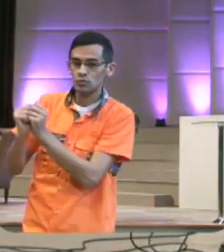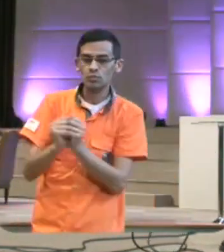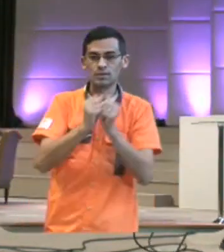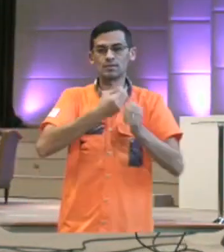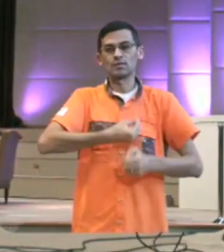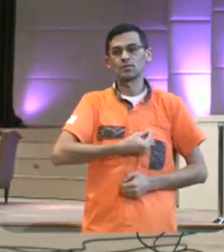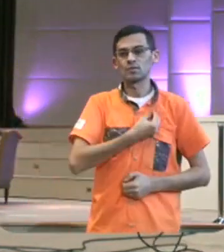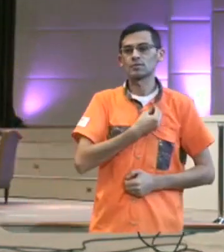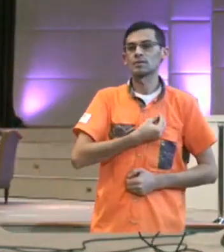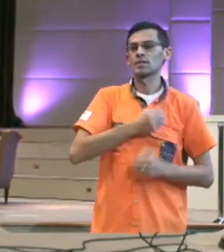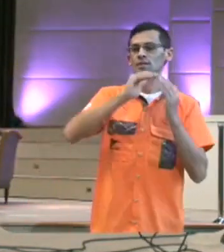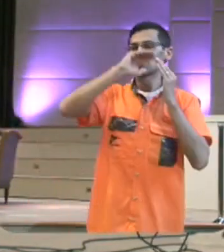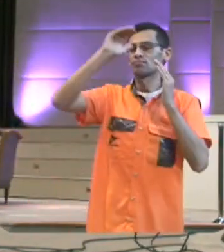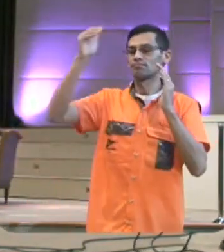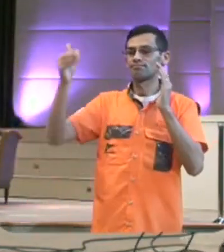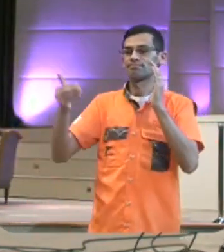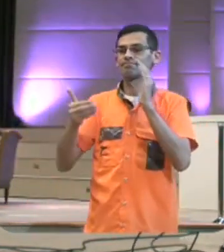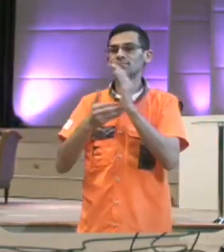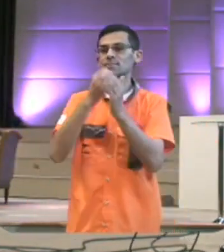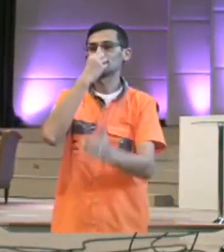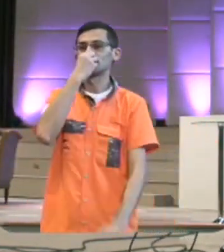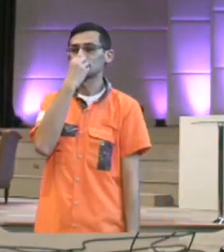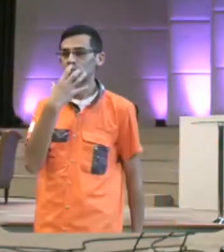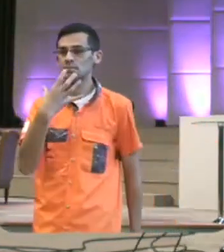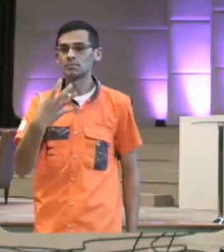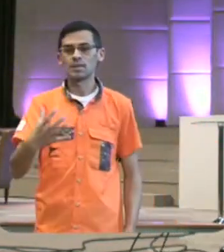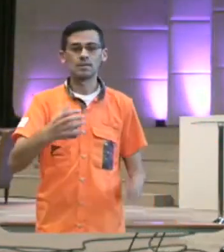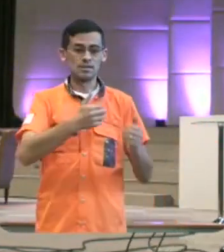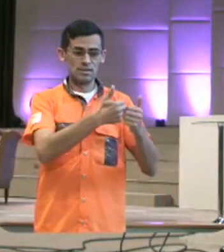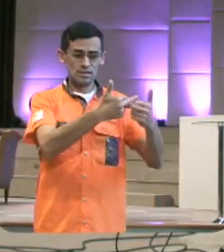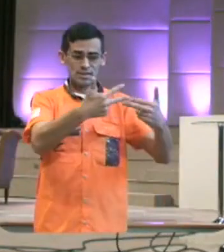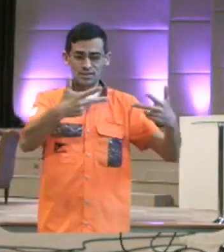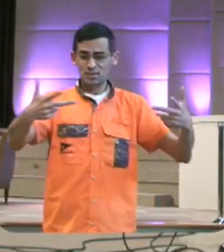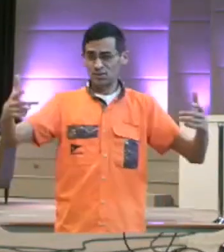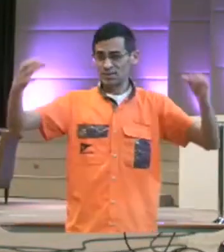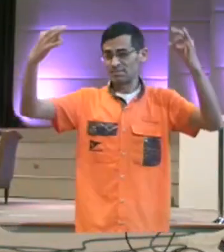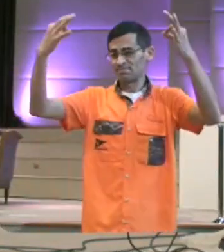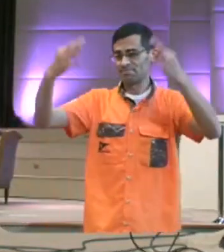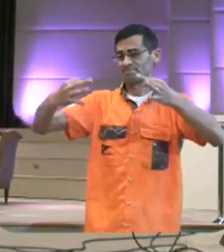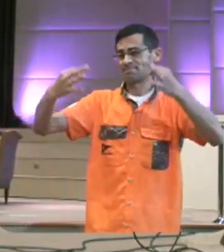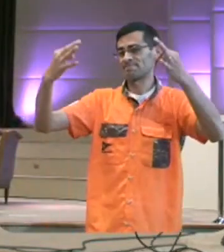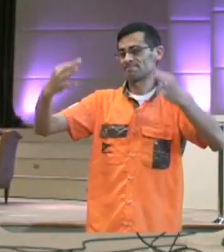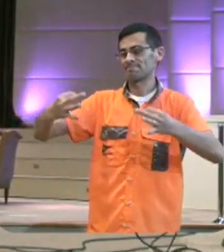Cristo no barco tudo vai muito bem. E passa o